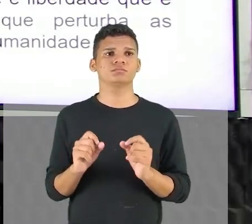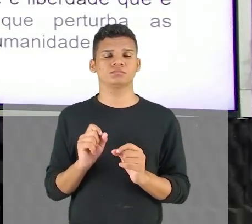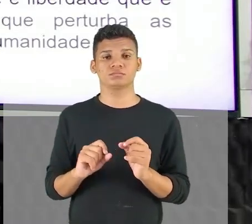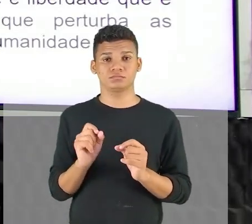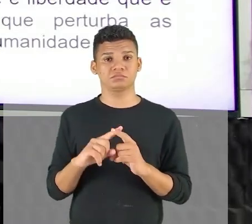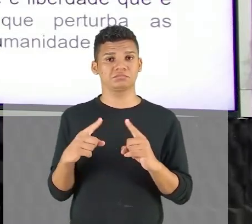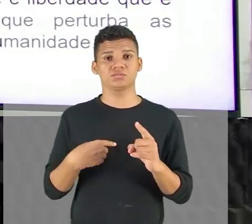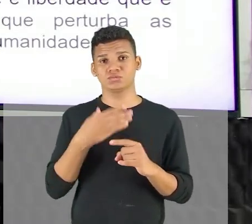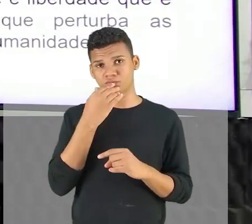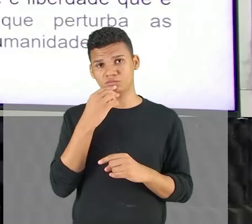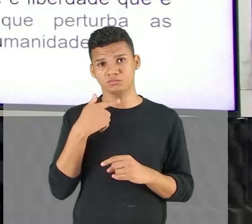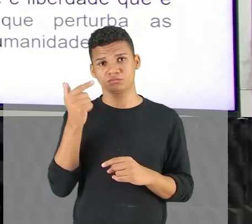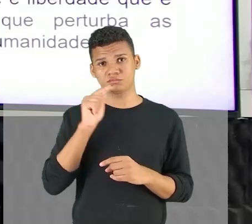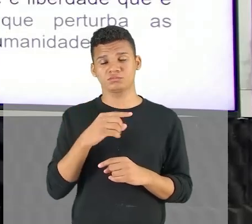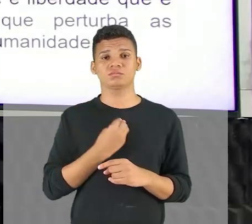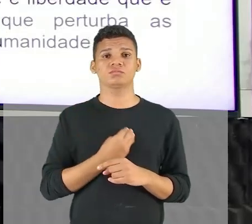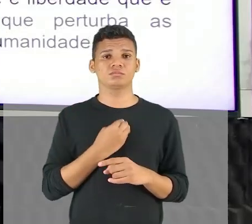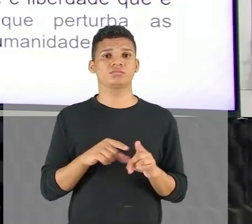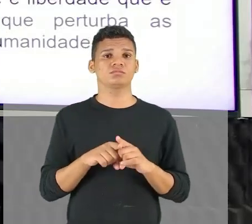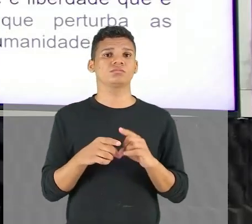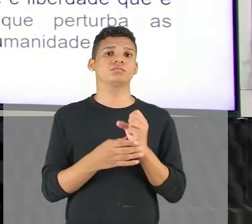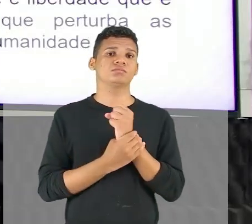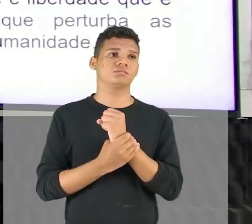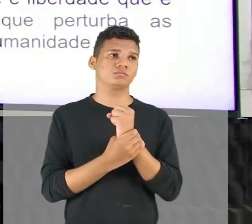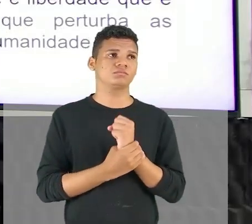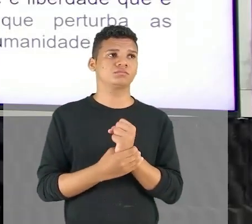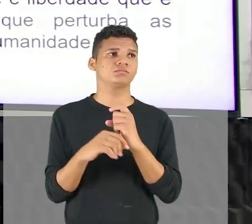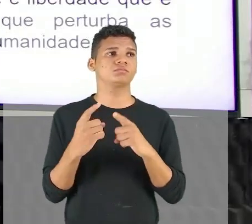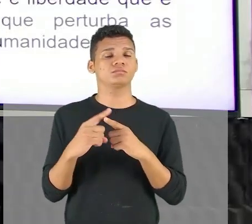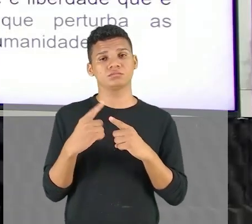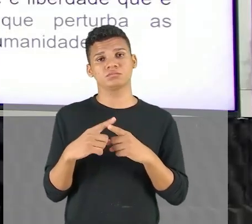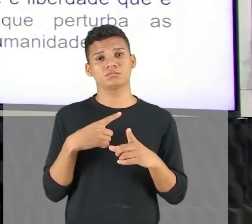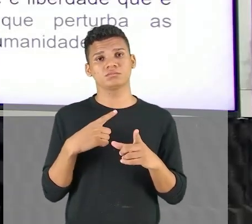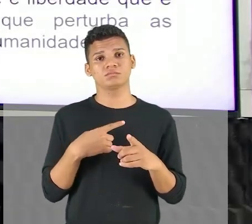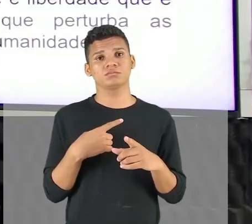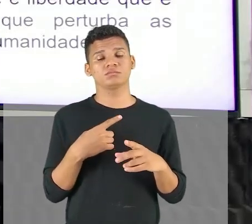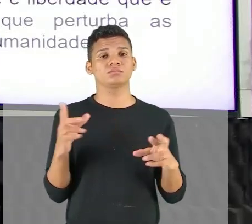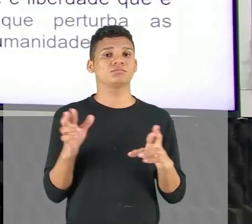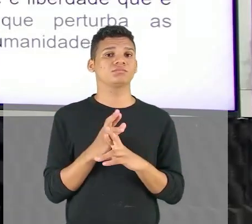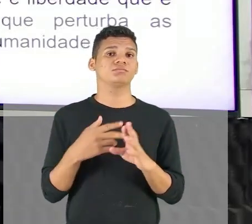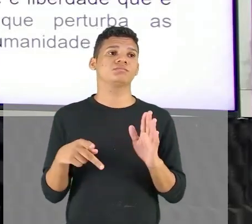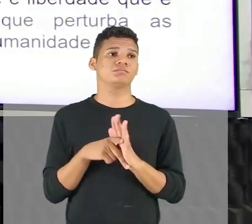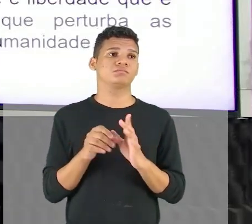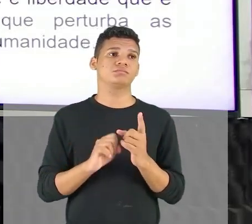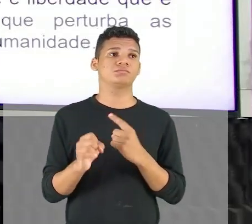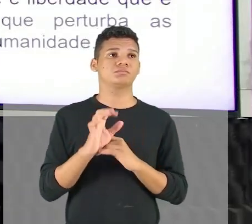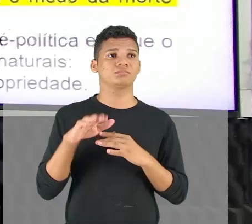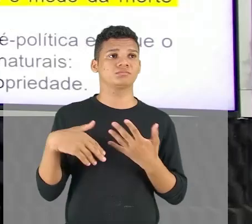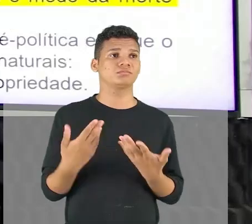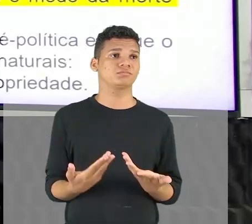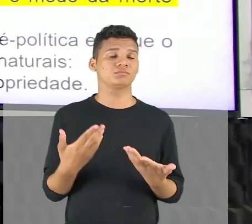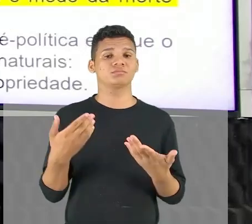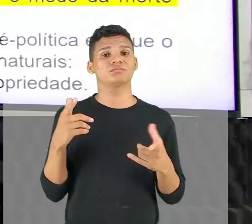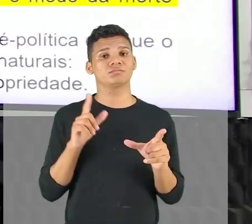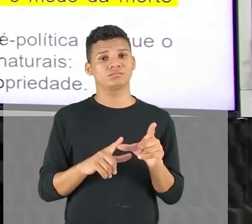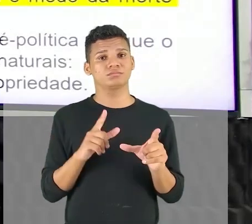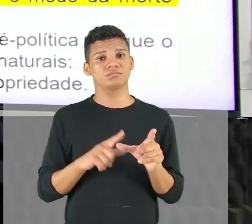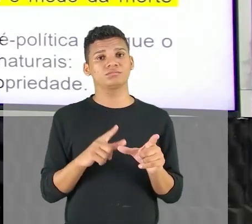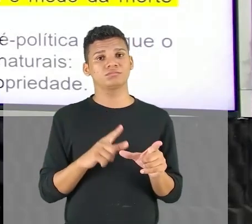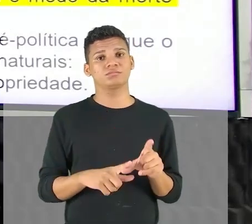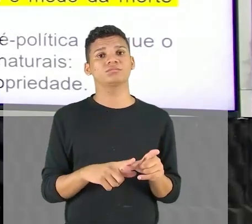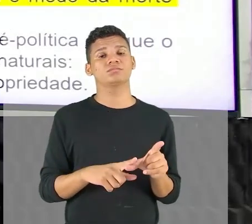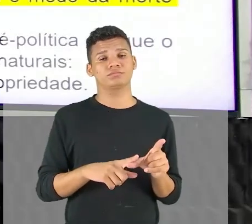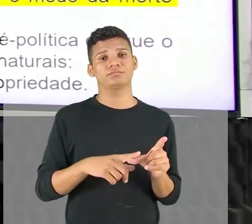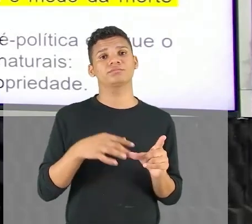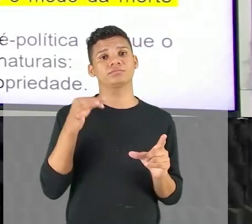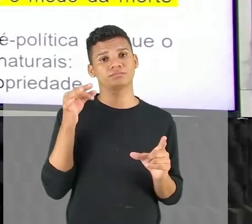que o homem ele consiga viver em segurança, né? Que perturba as relações sociais. Então a gente pode descartar também essas alternativas. Portanto, a